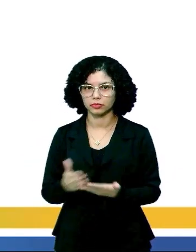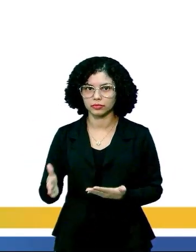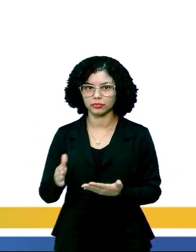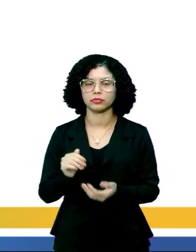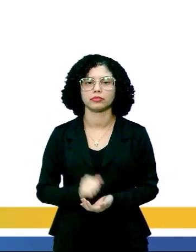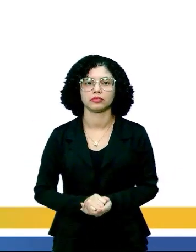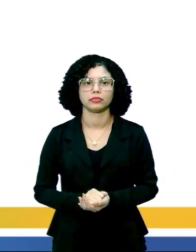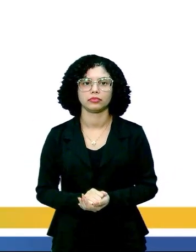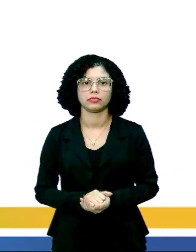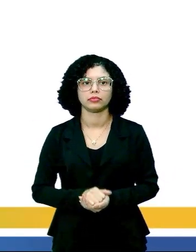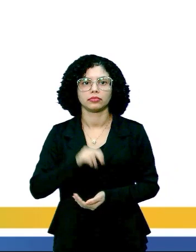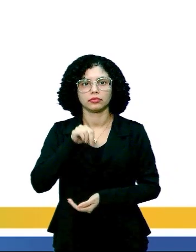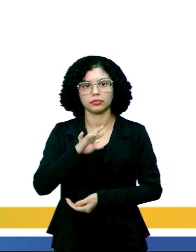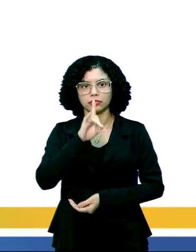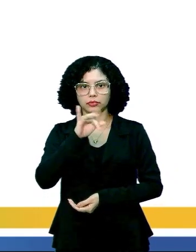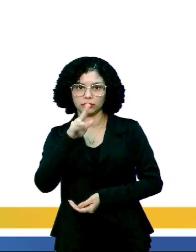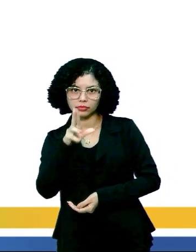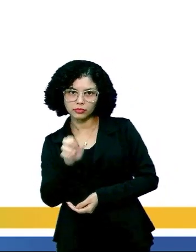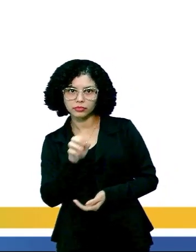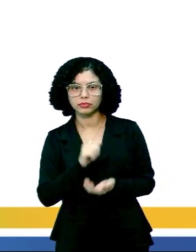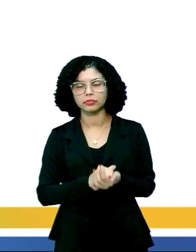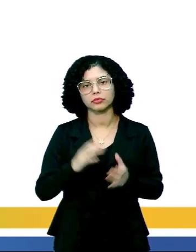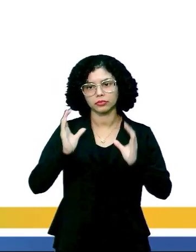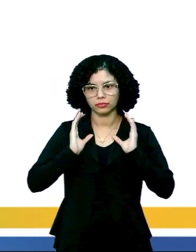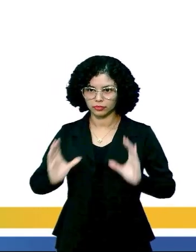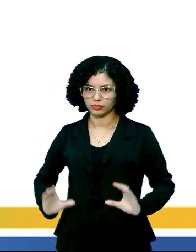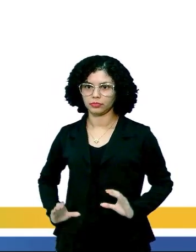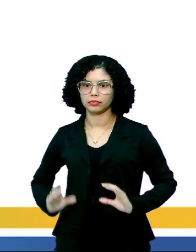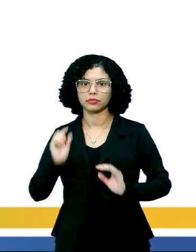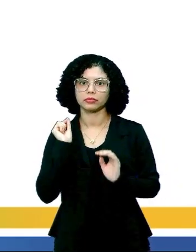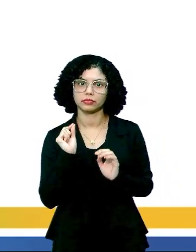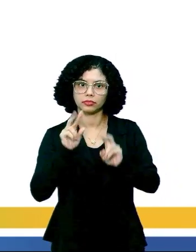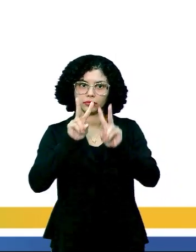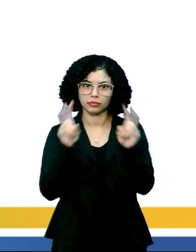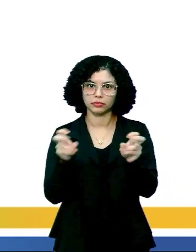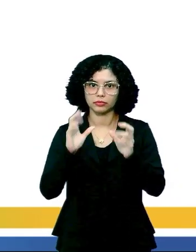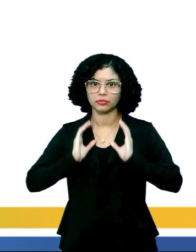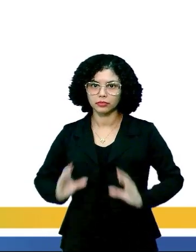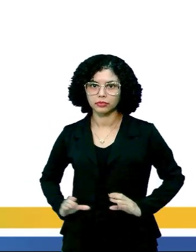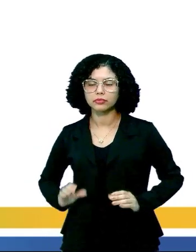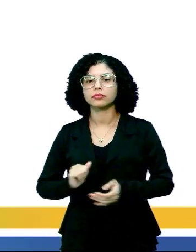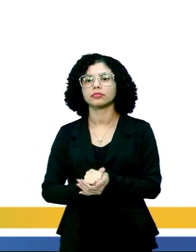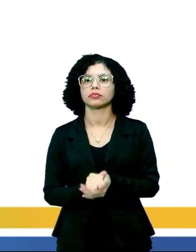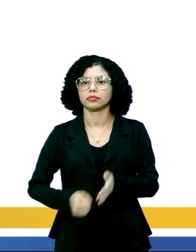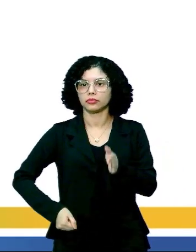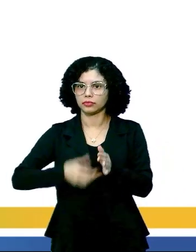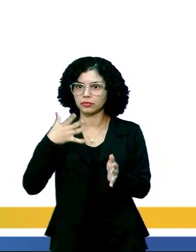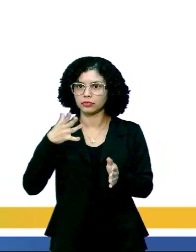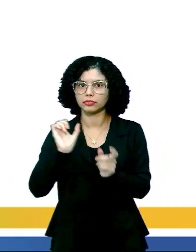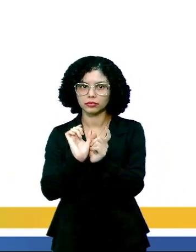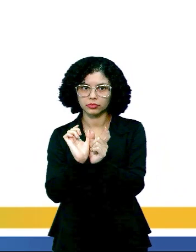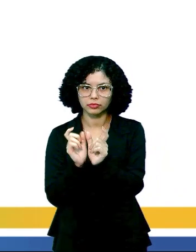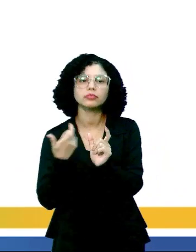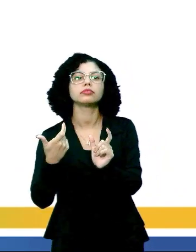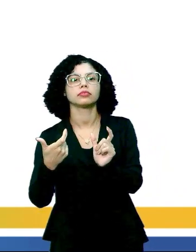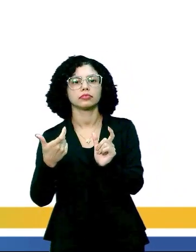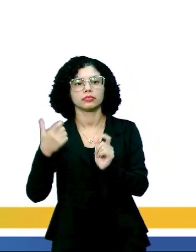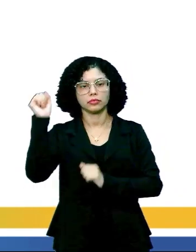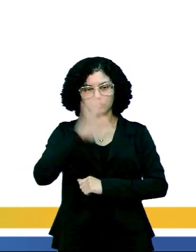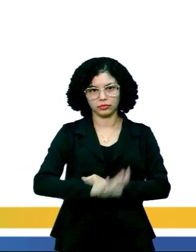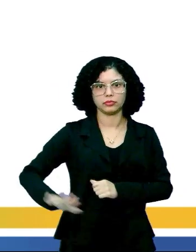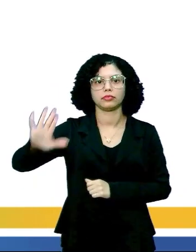Começando falando sobre nacionalidade e cidadania, o termo cidadania, empregado muitas vezes